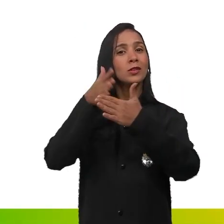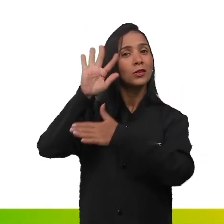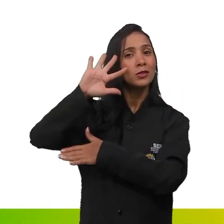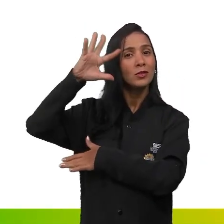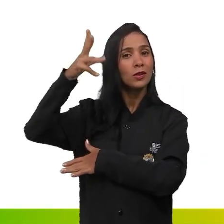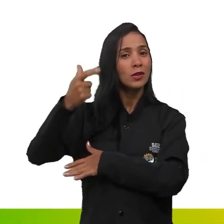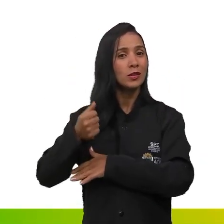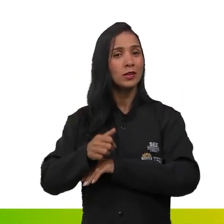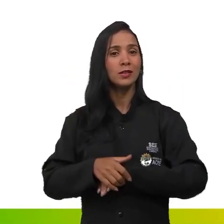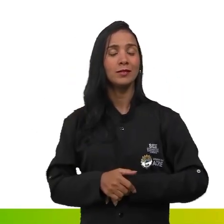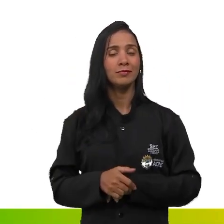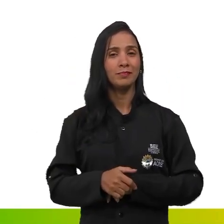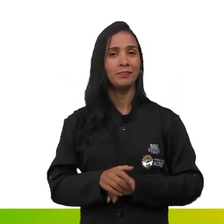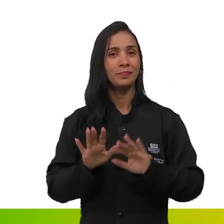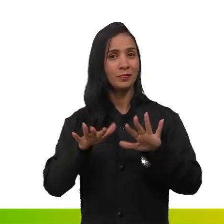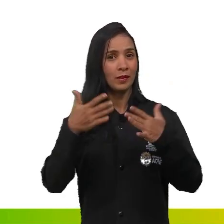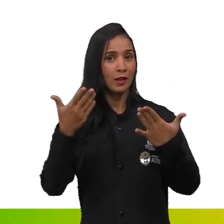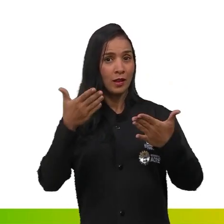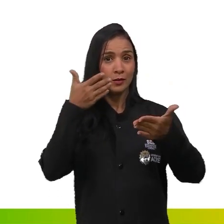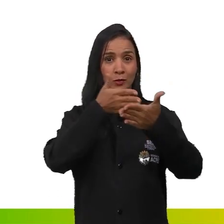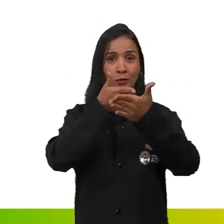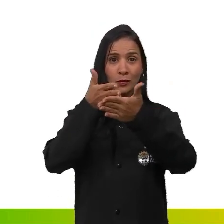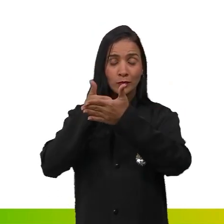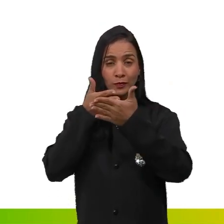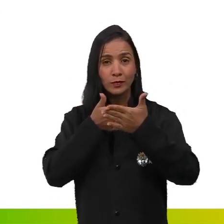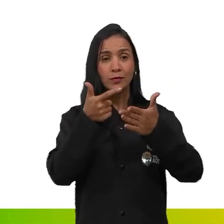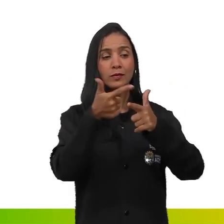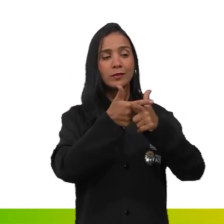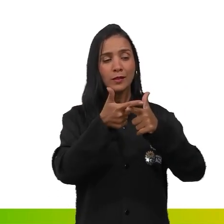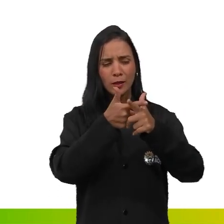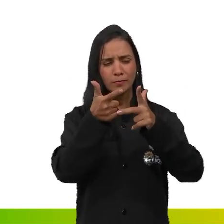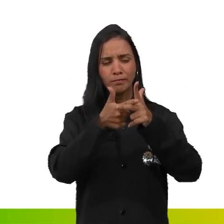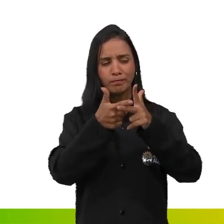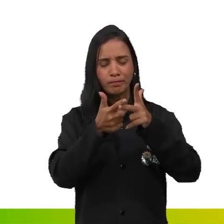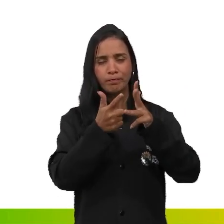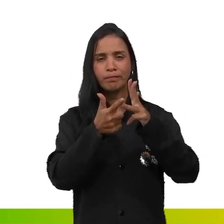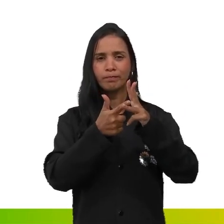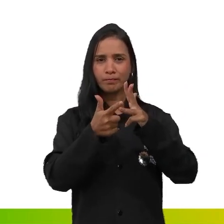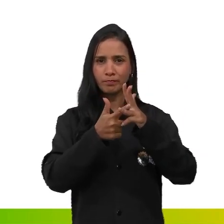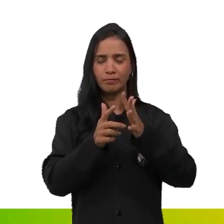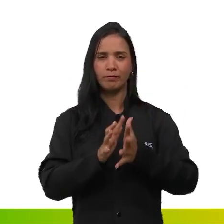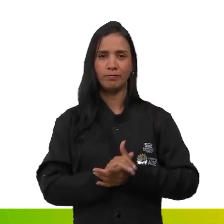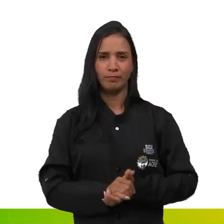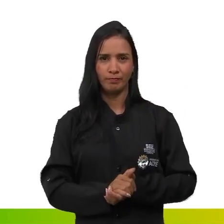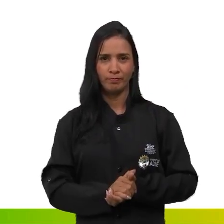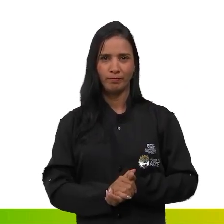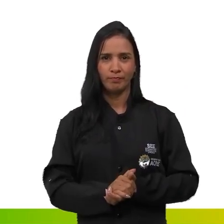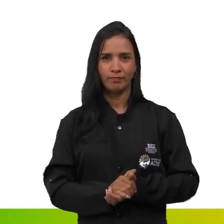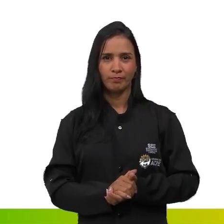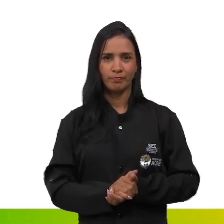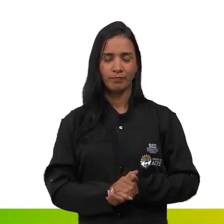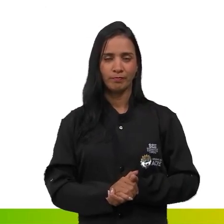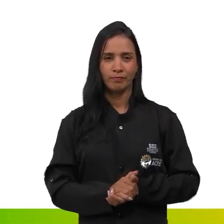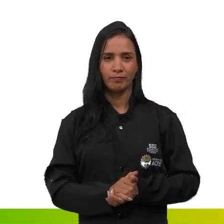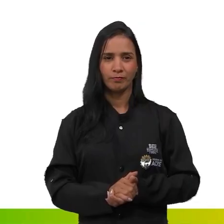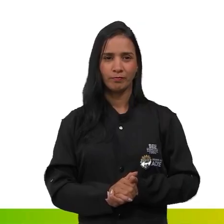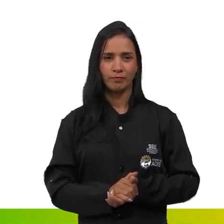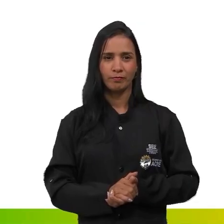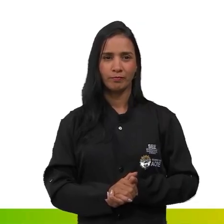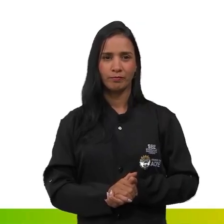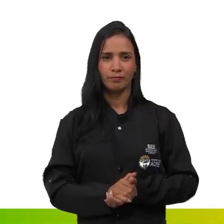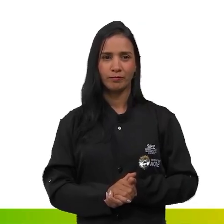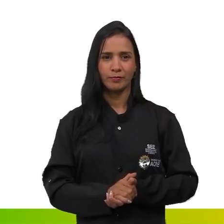destacar aqui. Quais seriam os principais desafios aí para o crescimento do